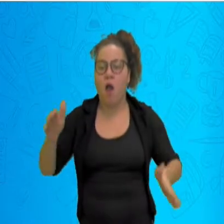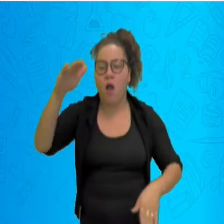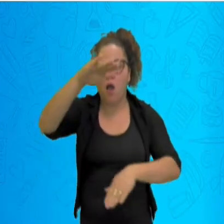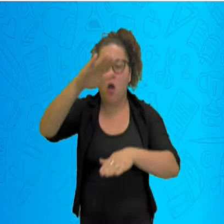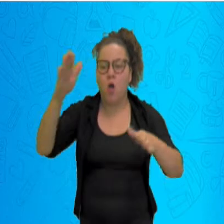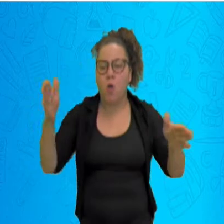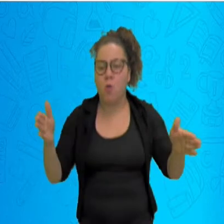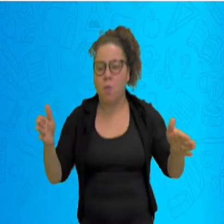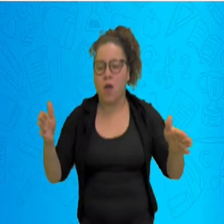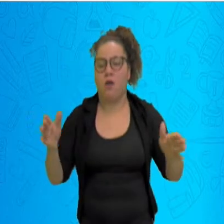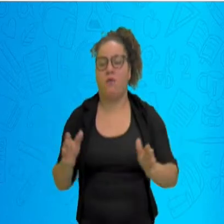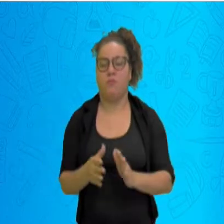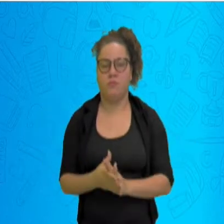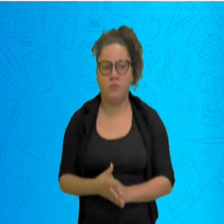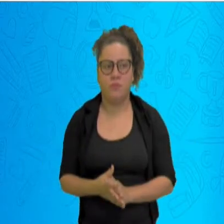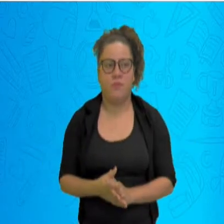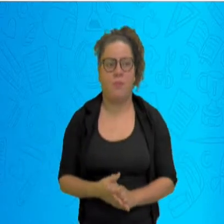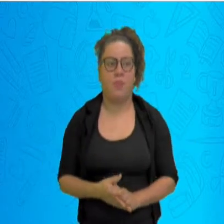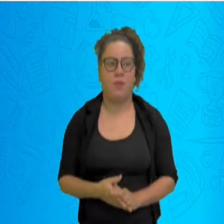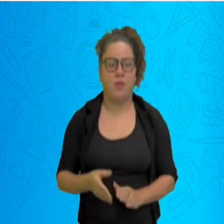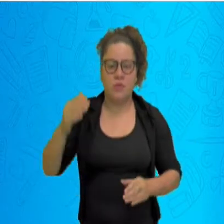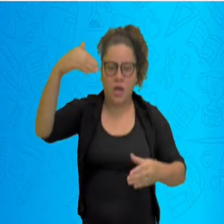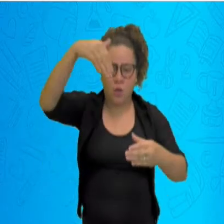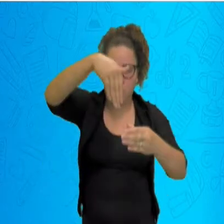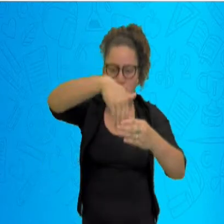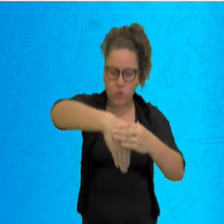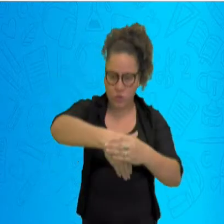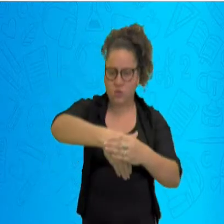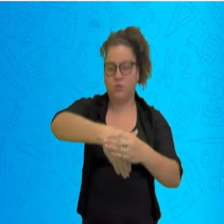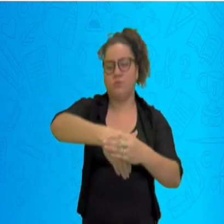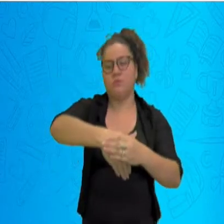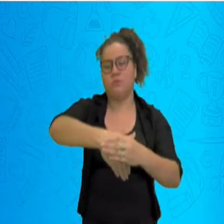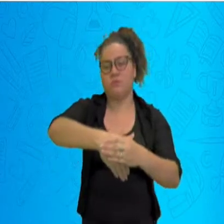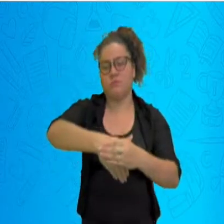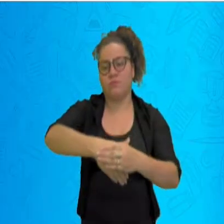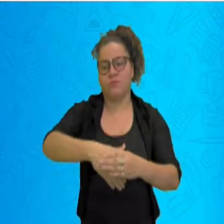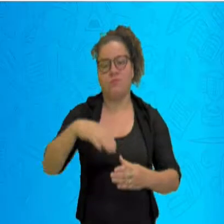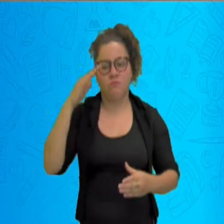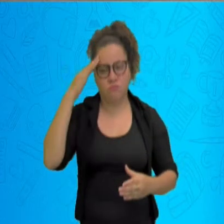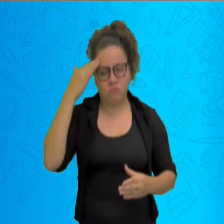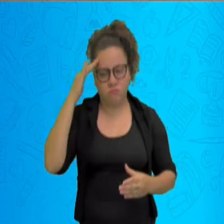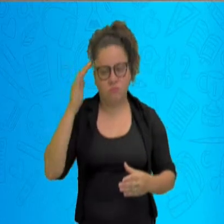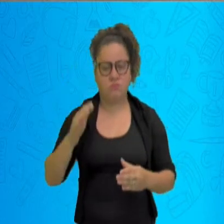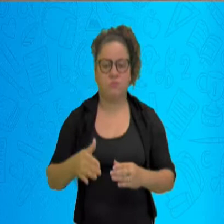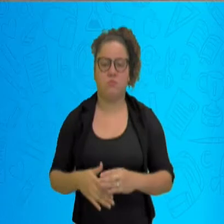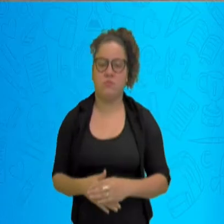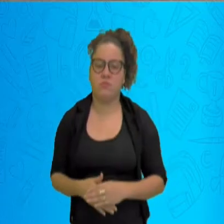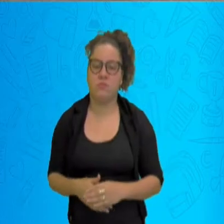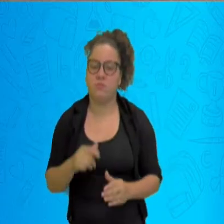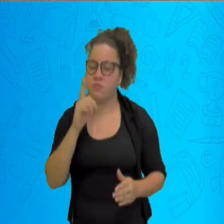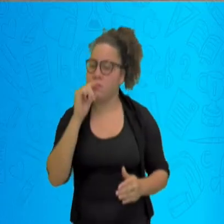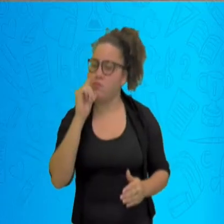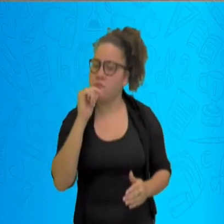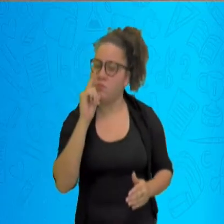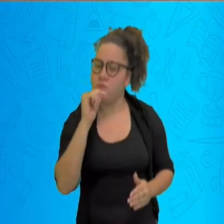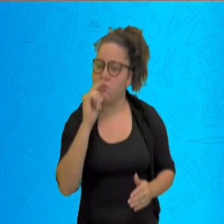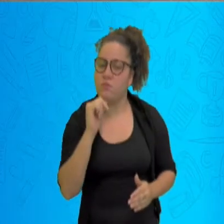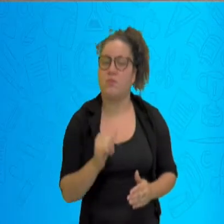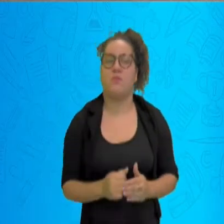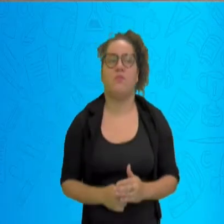do recipiente em que ela estiver contida. Então, a água, ela